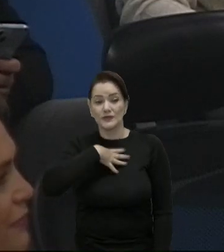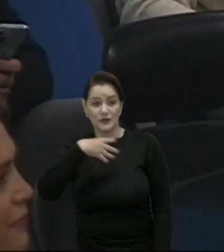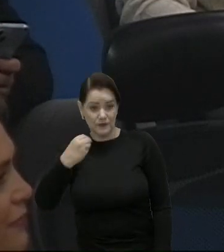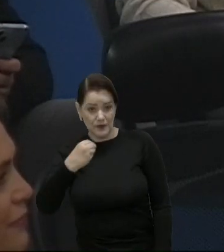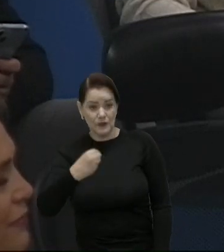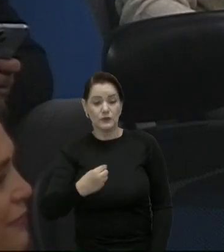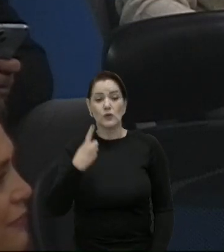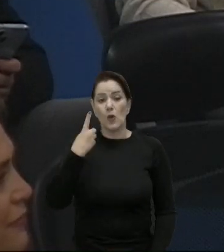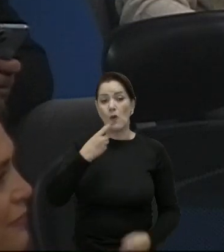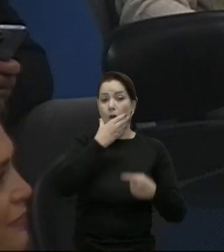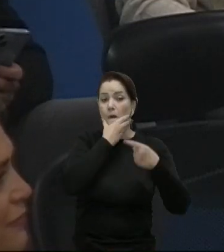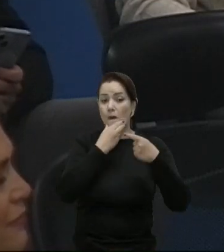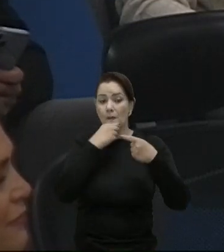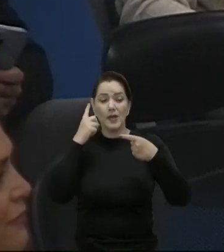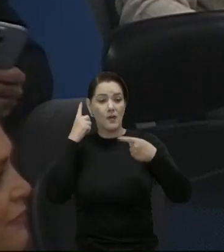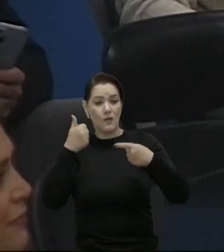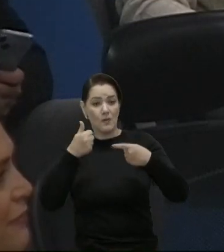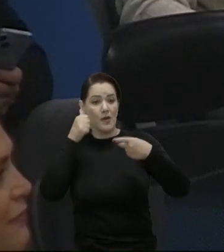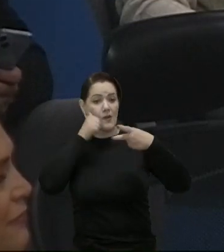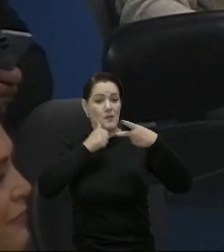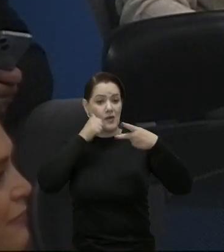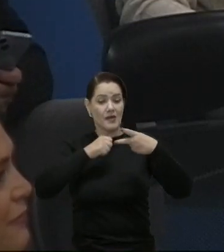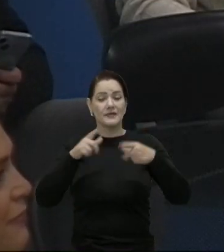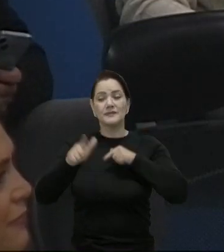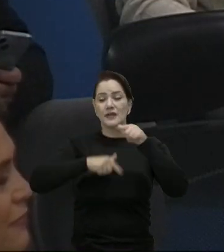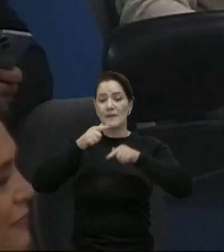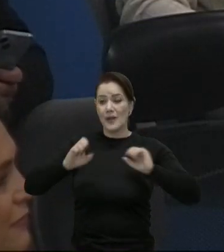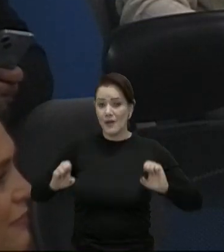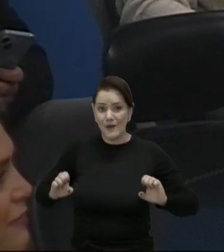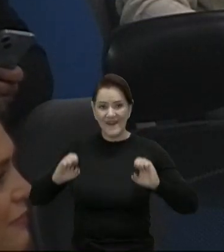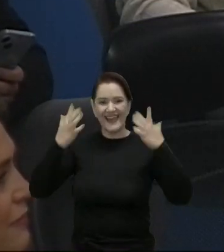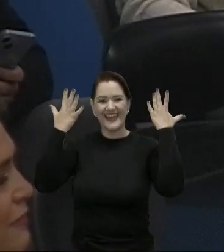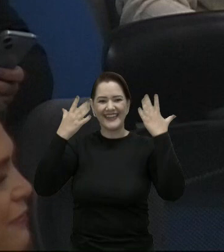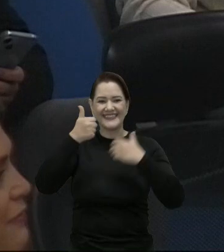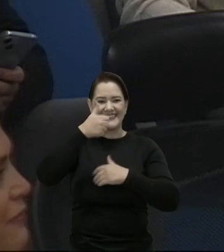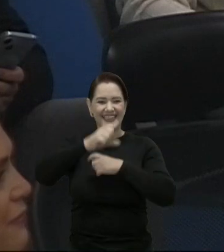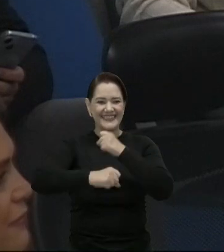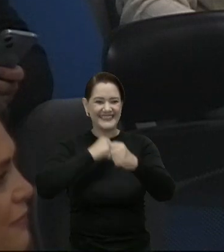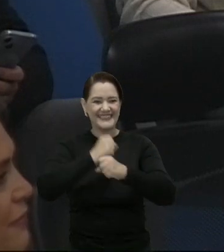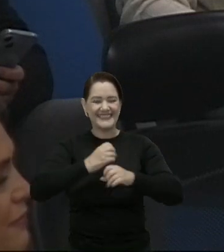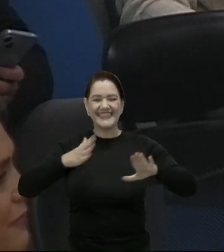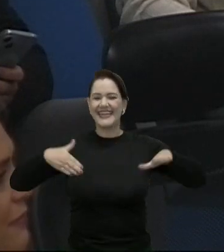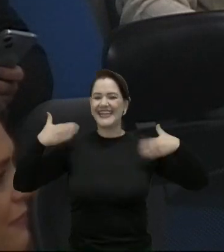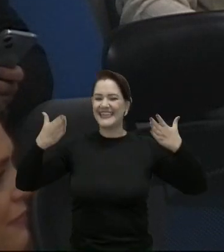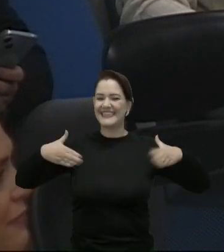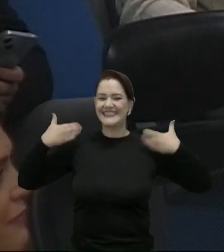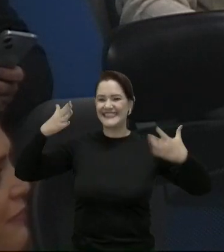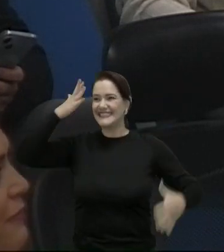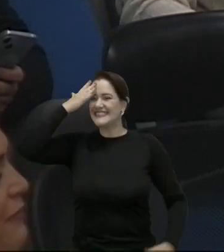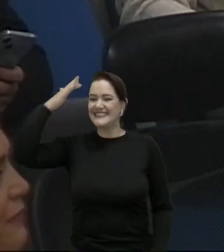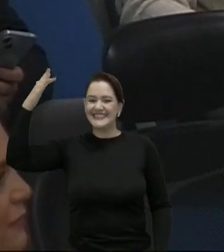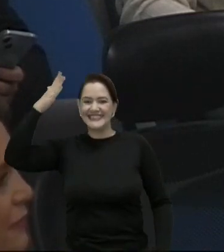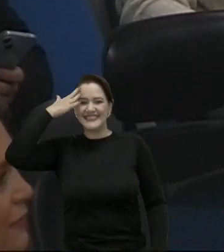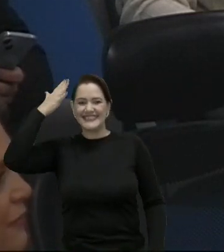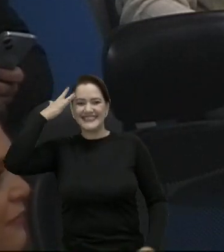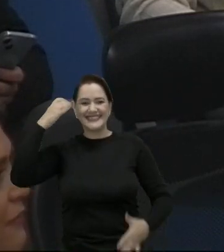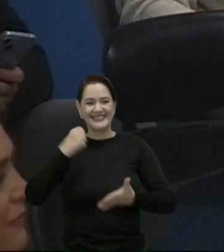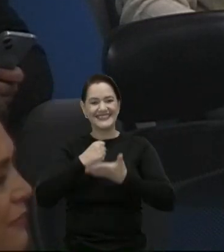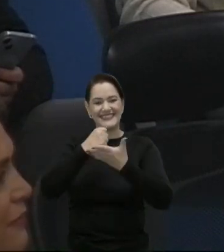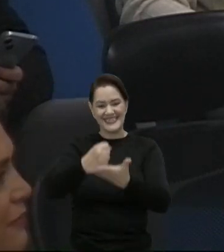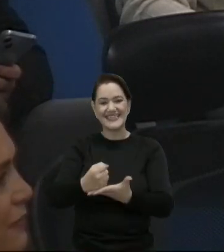Kaique. Trabalha com eventos há 10 anos. Sua alegria é saber que trabalha com sonhos e que ajuda